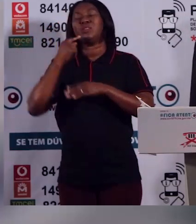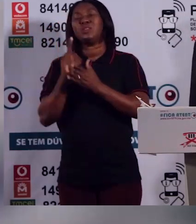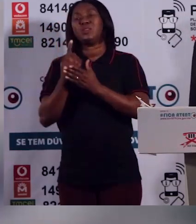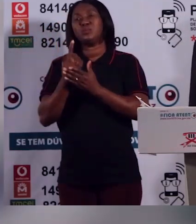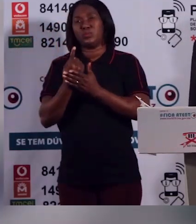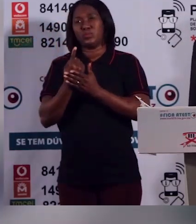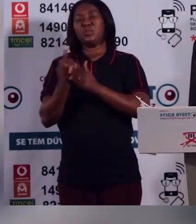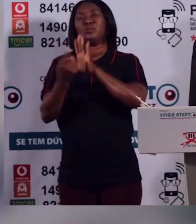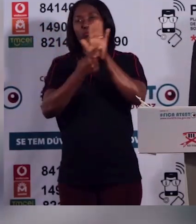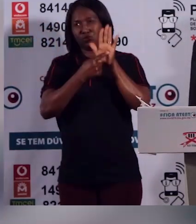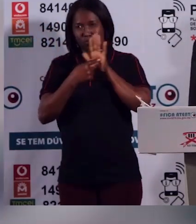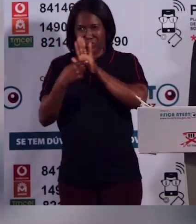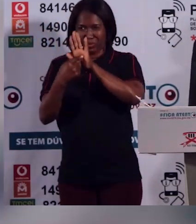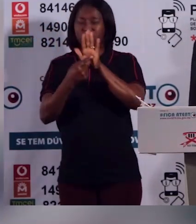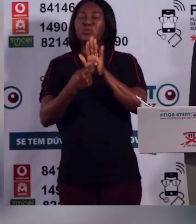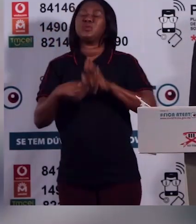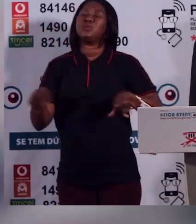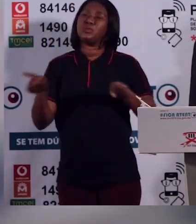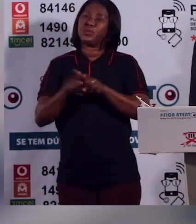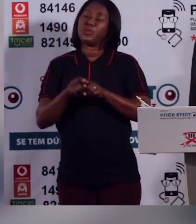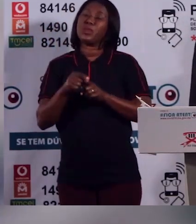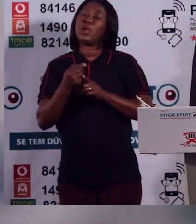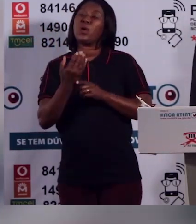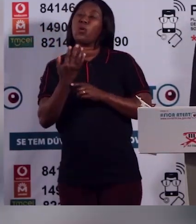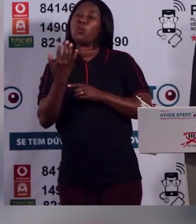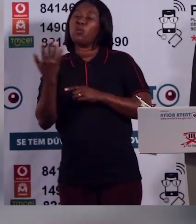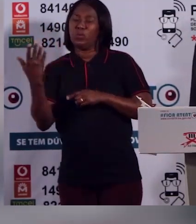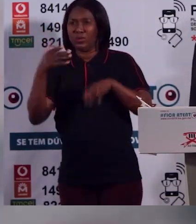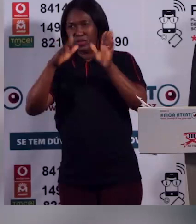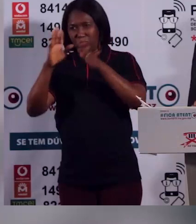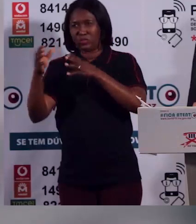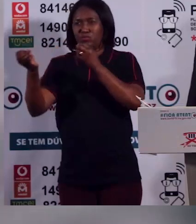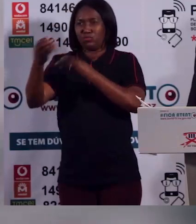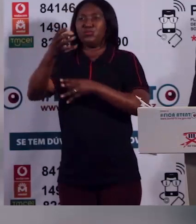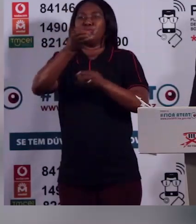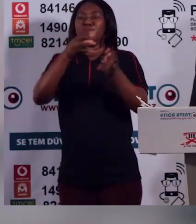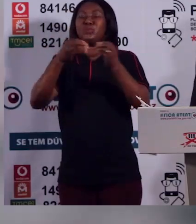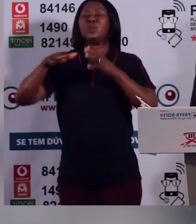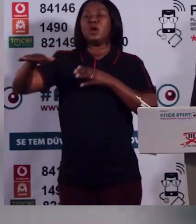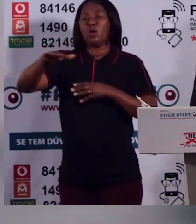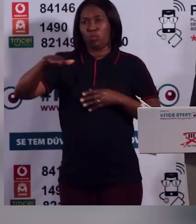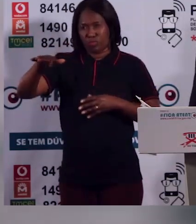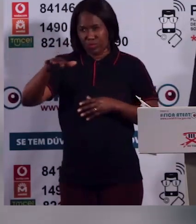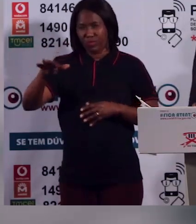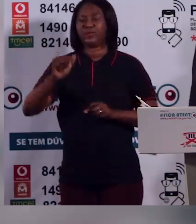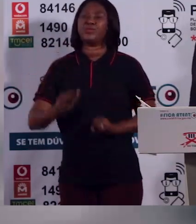importante e indica também a quantidade de transmissão que existe numa comunidade.